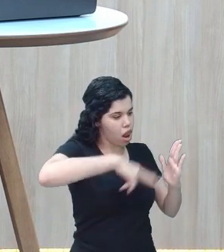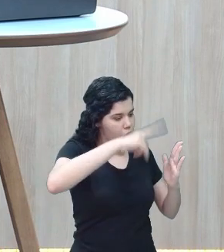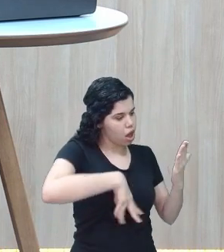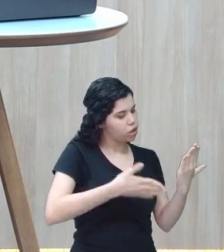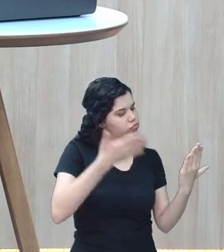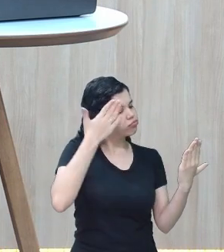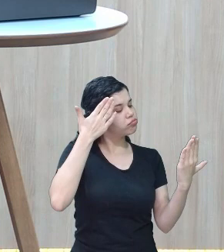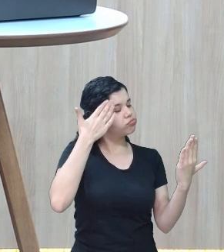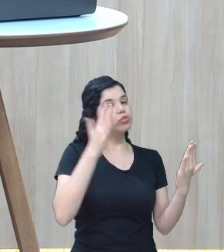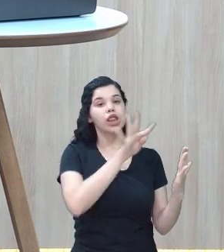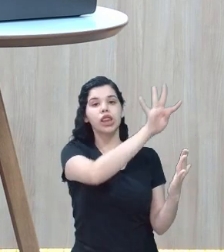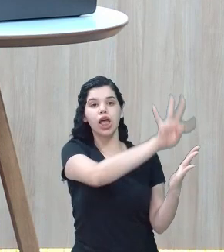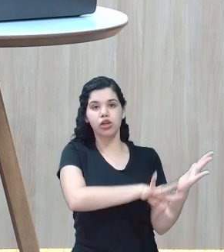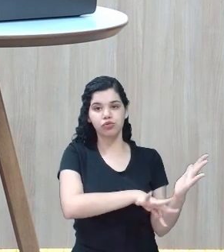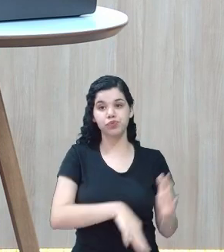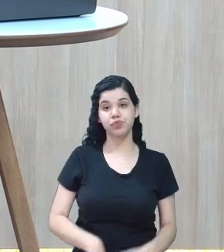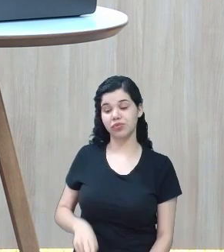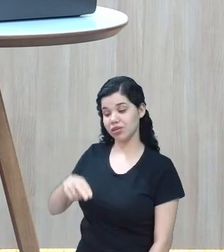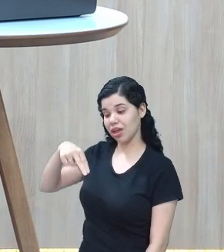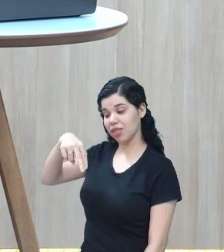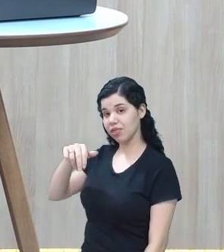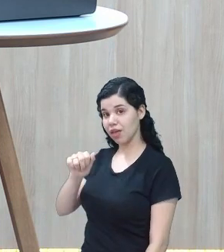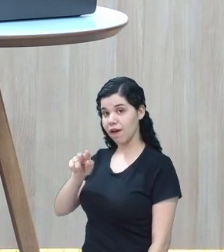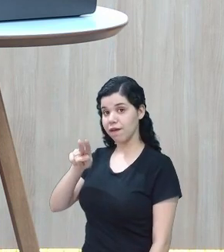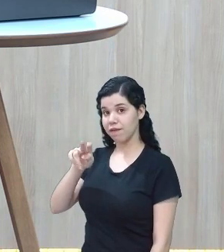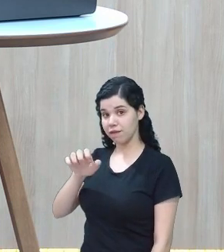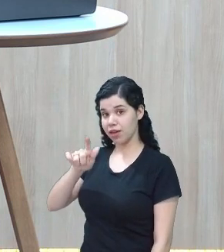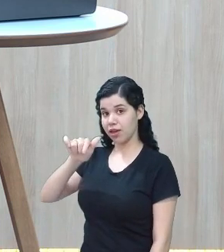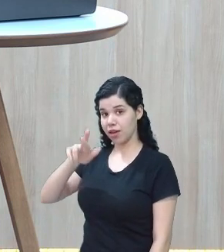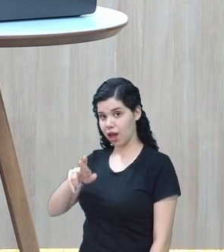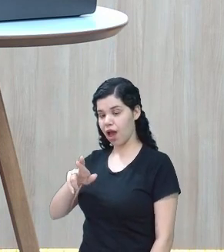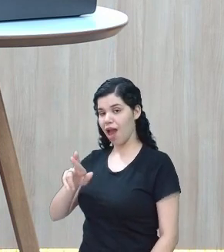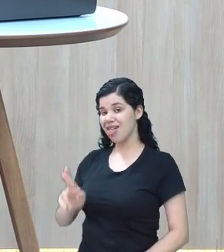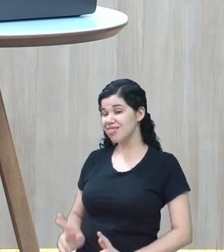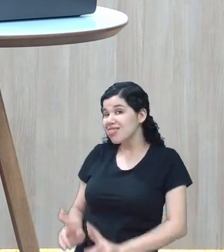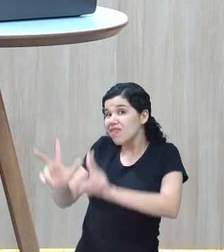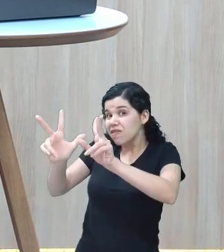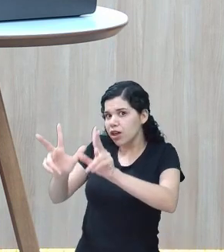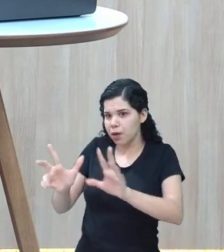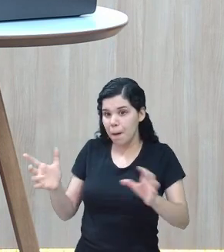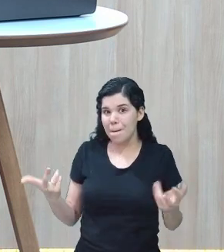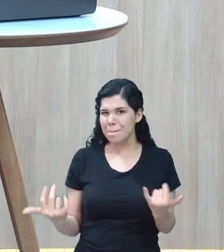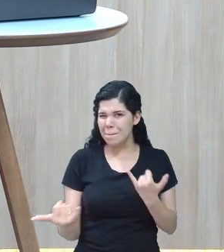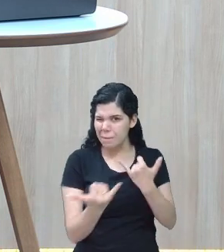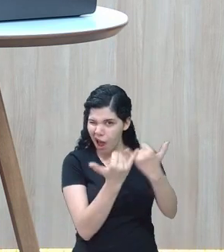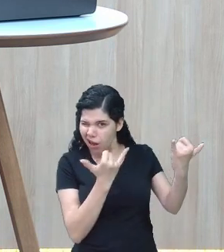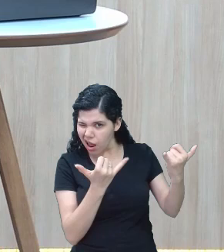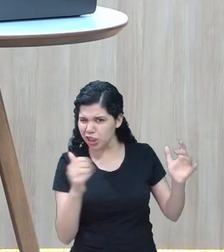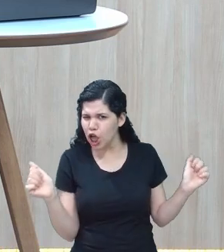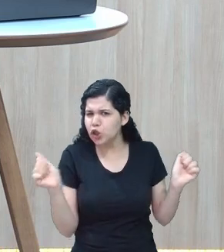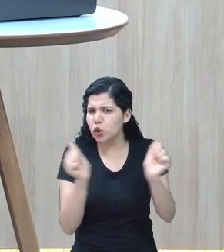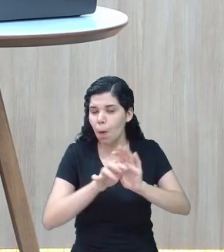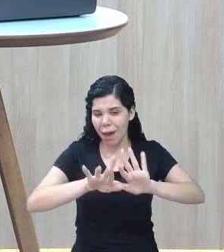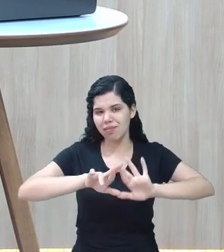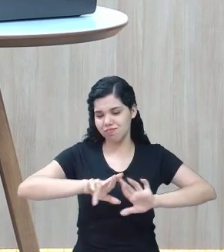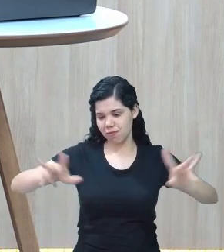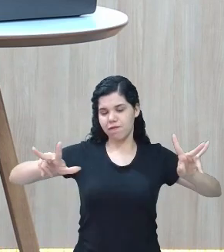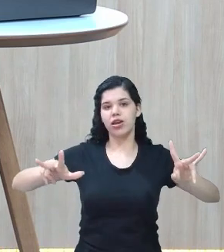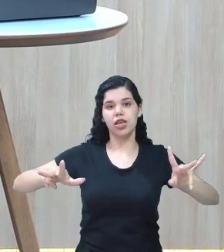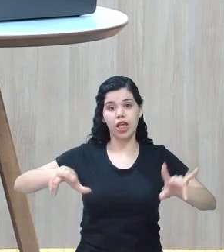compreensão daquilo. E o navegar é diferente. Então, muito juntinhos, mas não é a mesma coisa, tá? Não basta